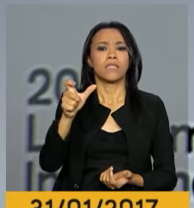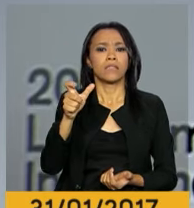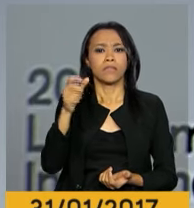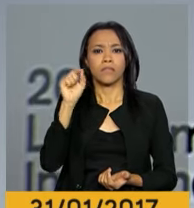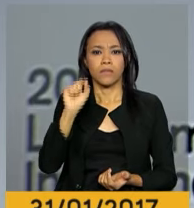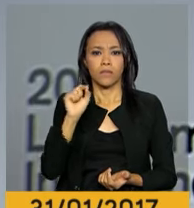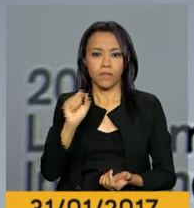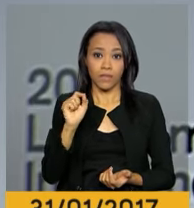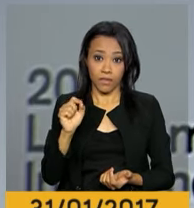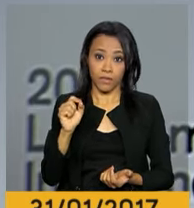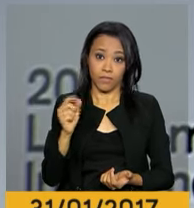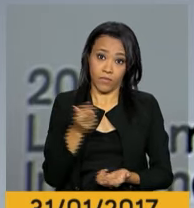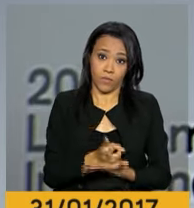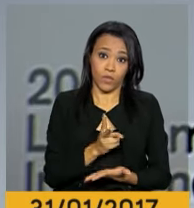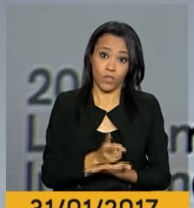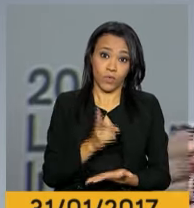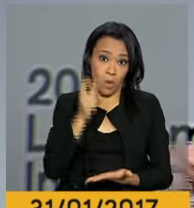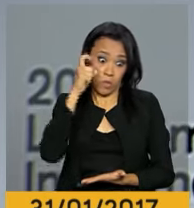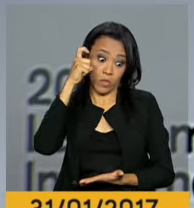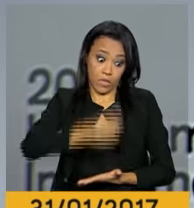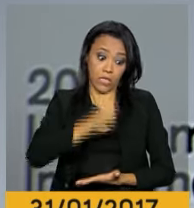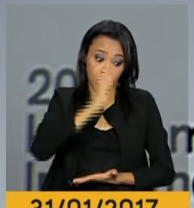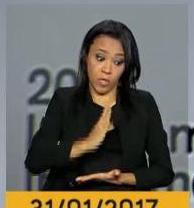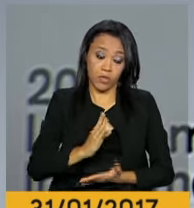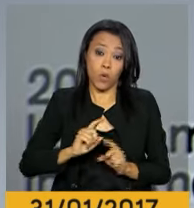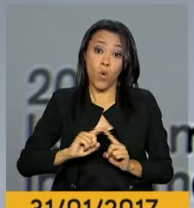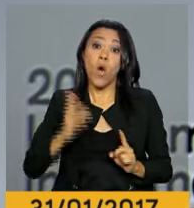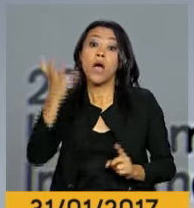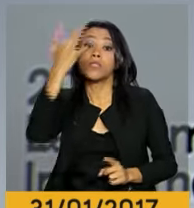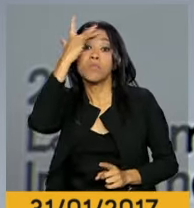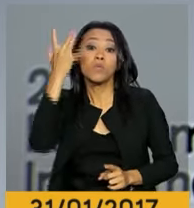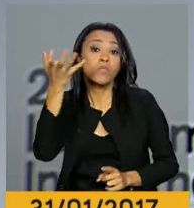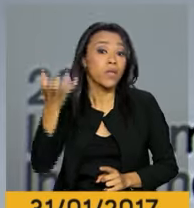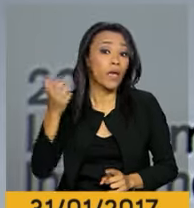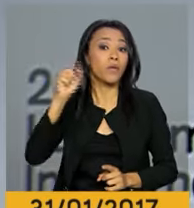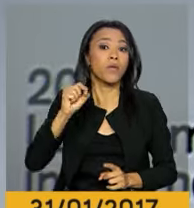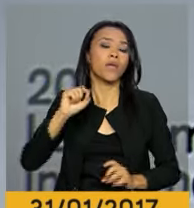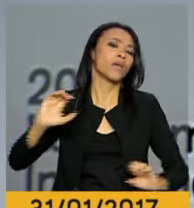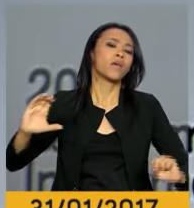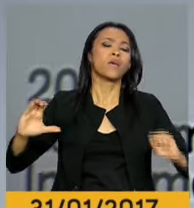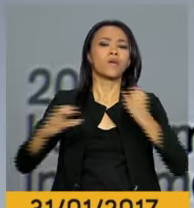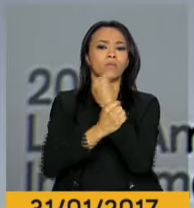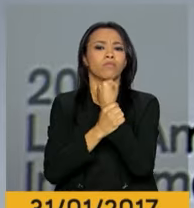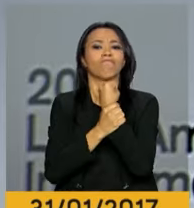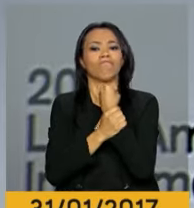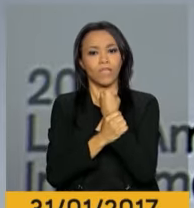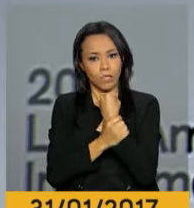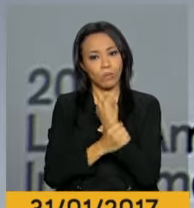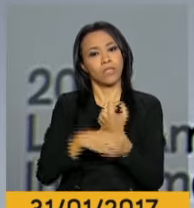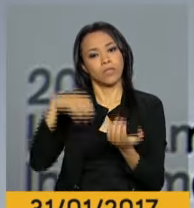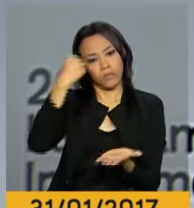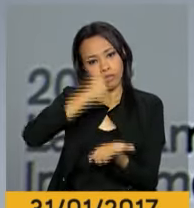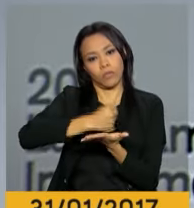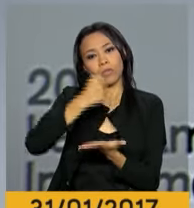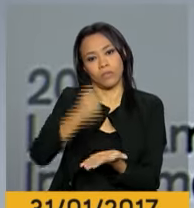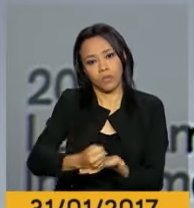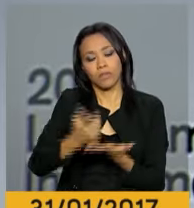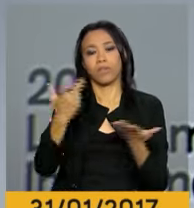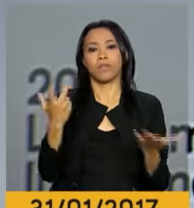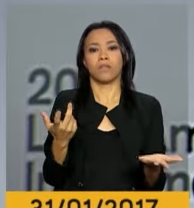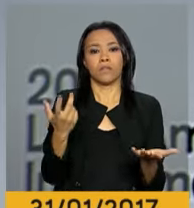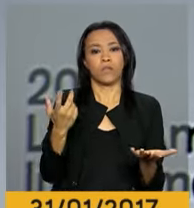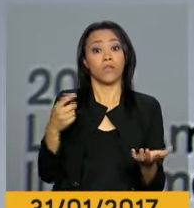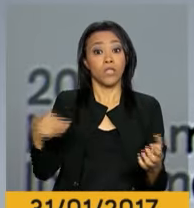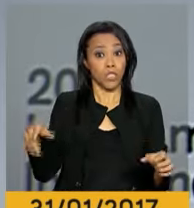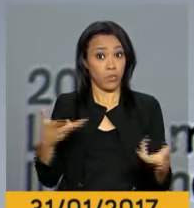Brasil ainda subsiste o que as pessoas querem volto a dizer é uma certa estabilidade política uma certa eh segurança jurídica aliás eh